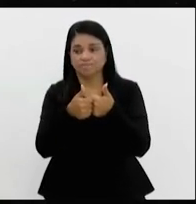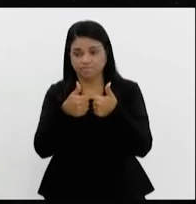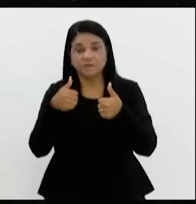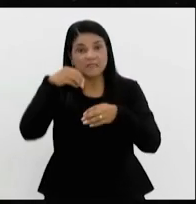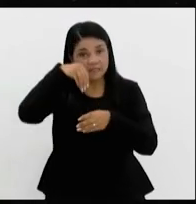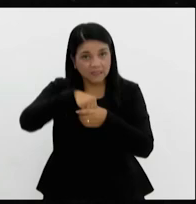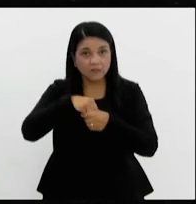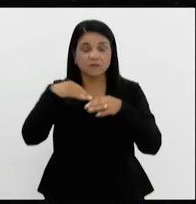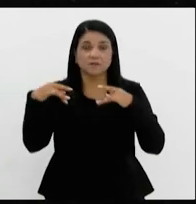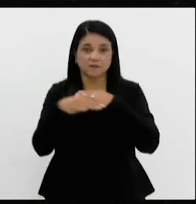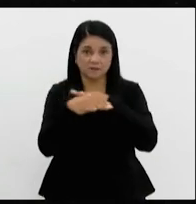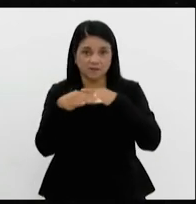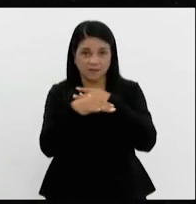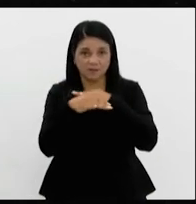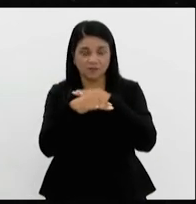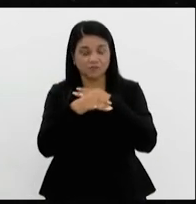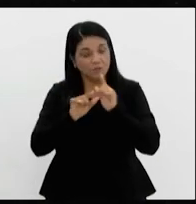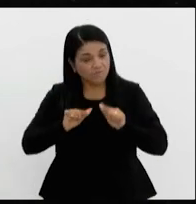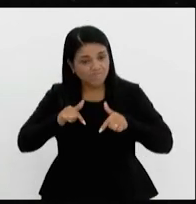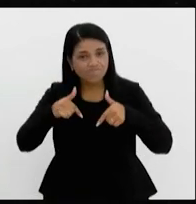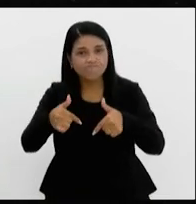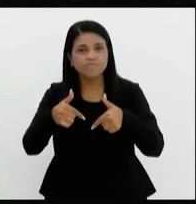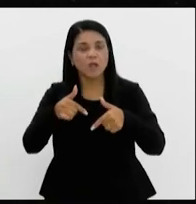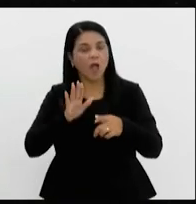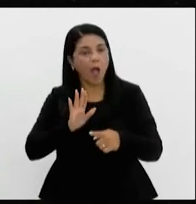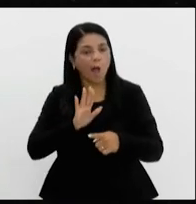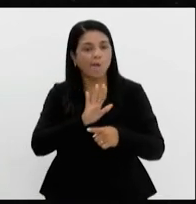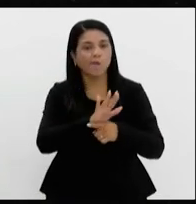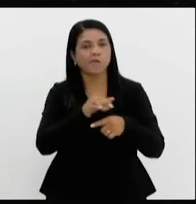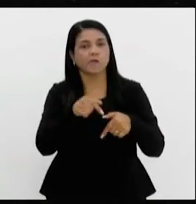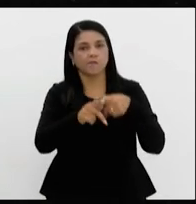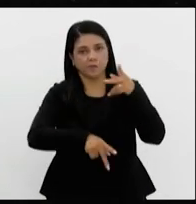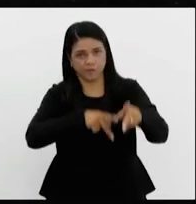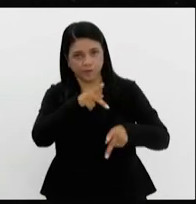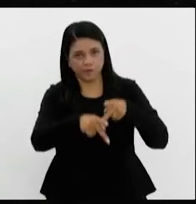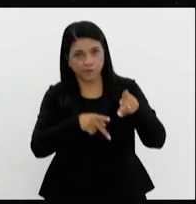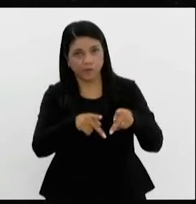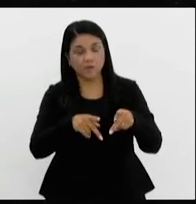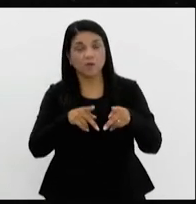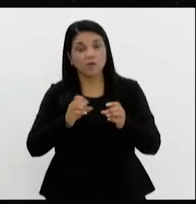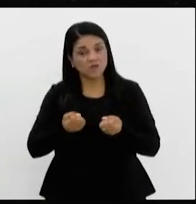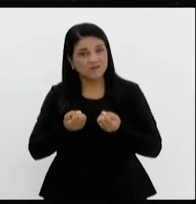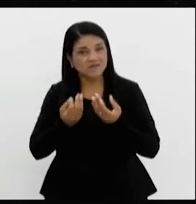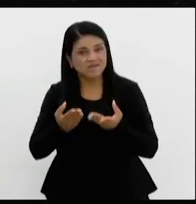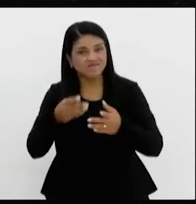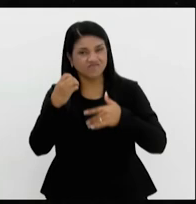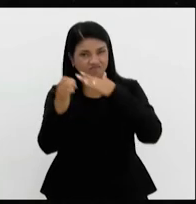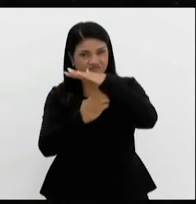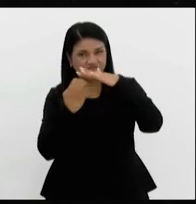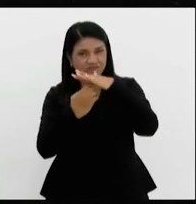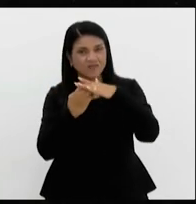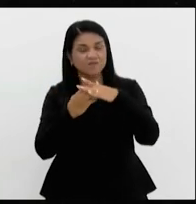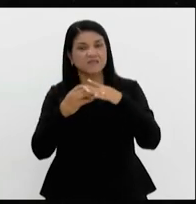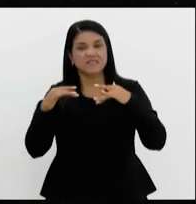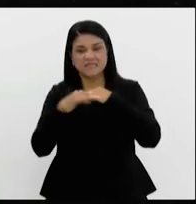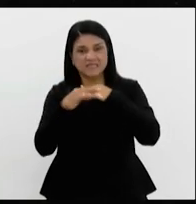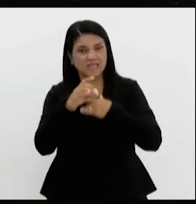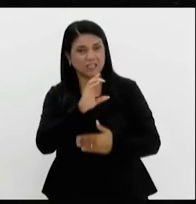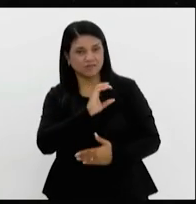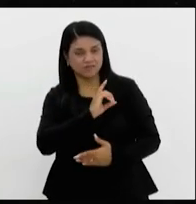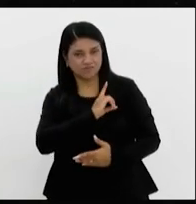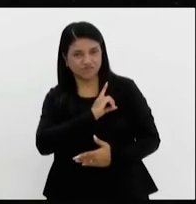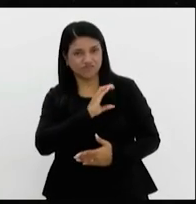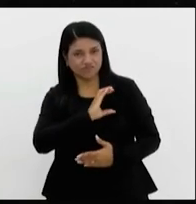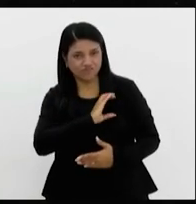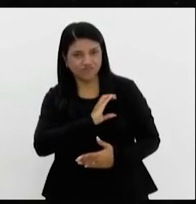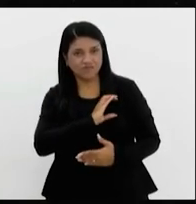esse ato em benefício da população. Hoje, o serviço prestado por essas empresas, falo de forma especial da minha cidade, Duque de Caxias, a União e a TREL, a